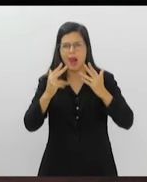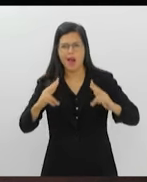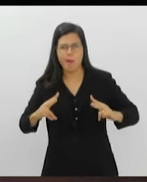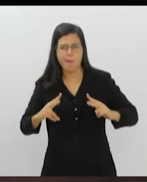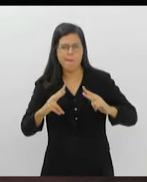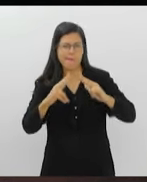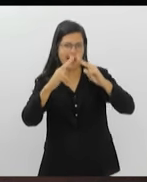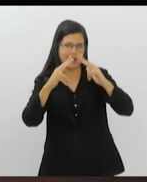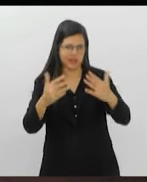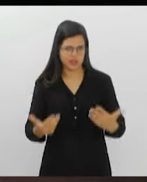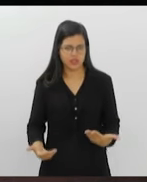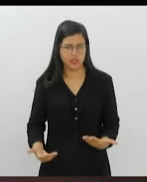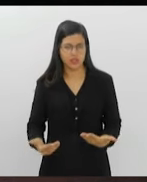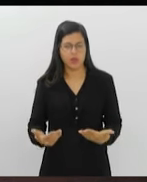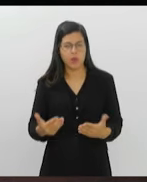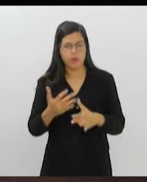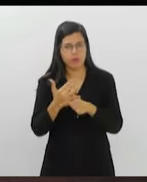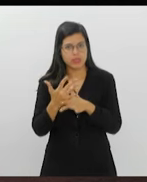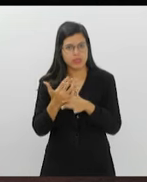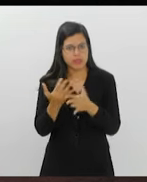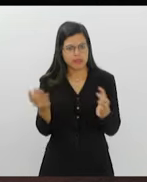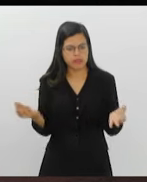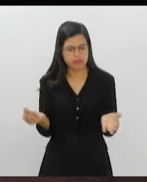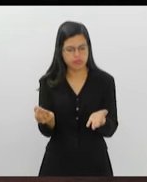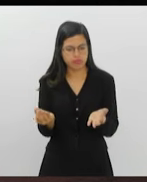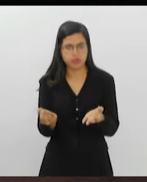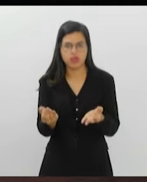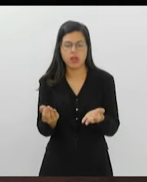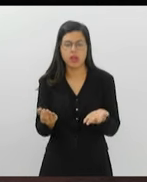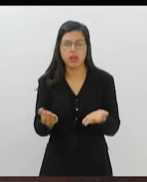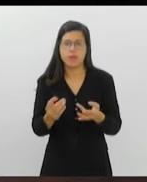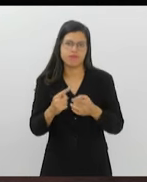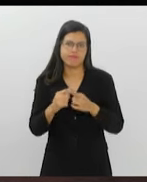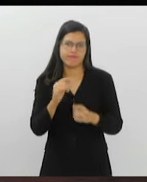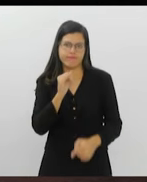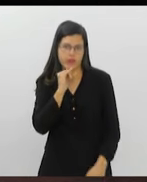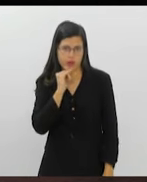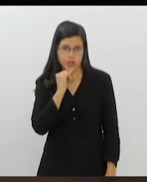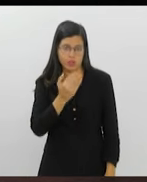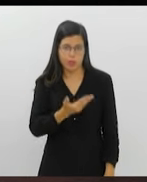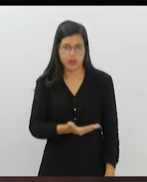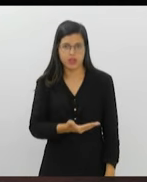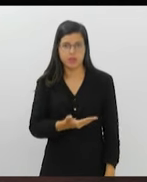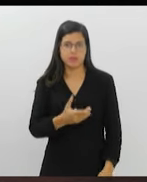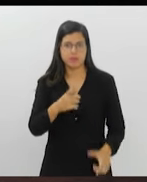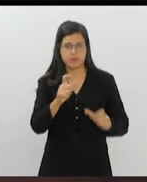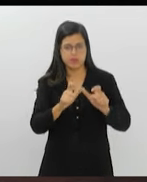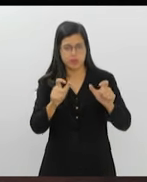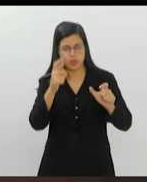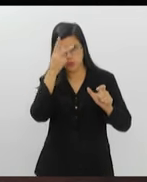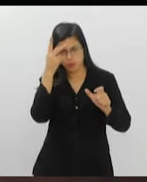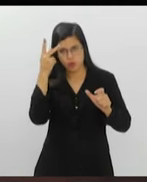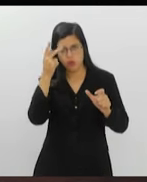uma cidade de excelência, mas que, infelizmente, tem pessoas